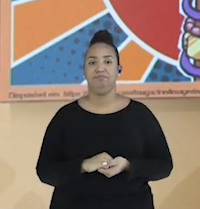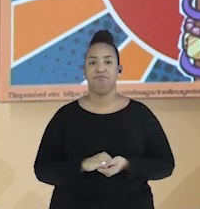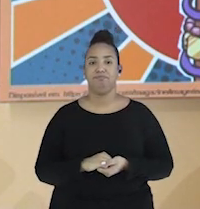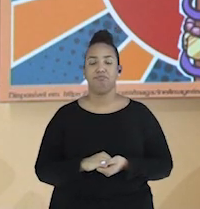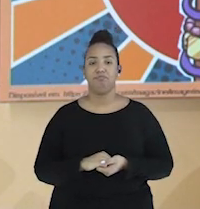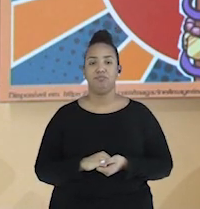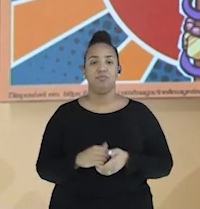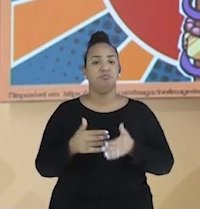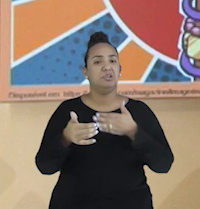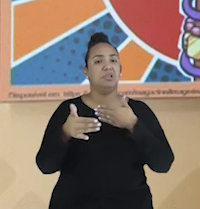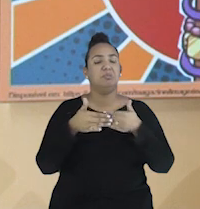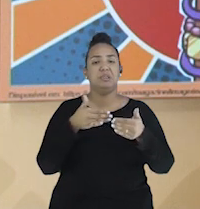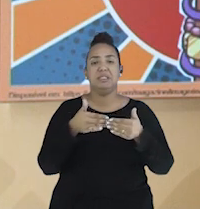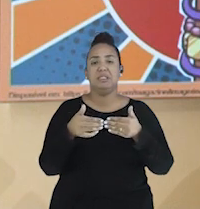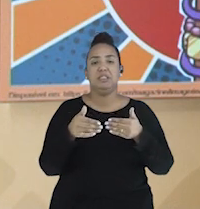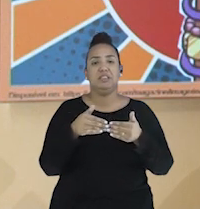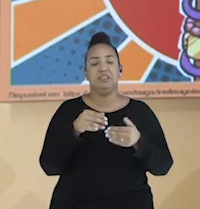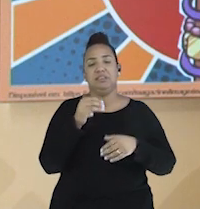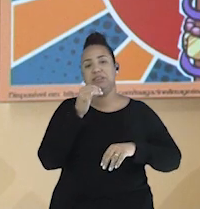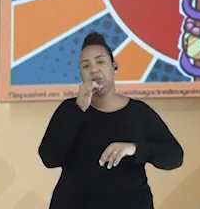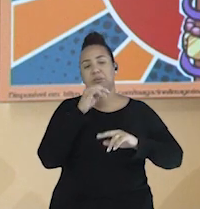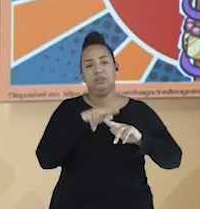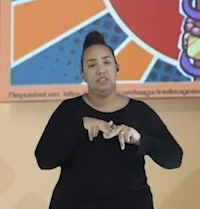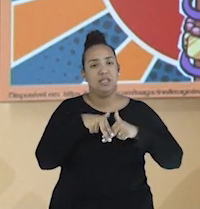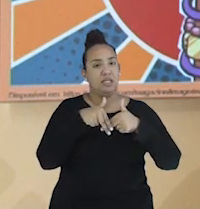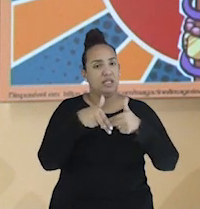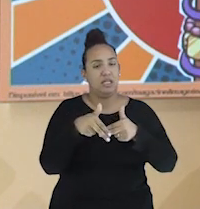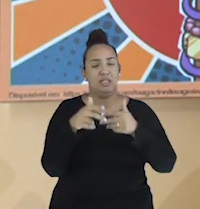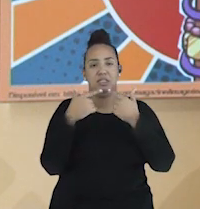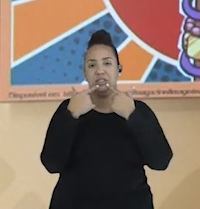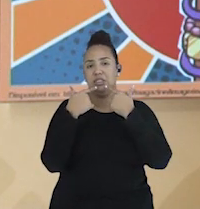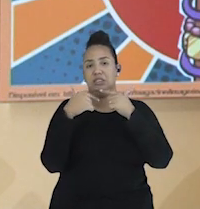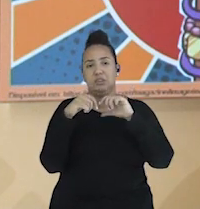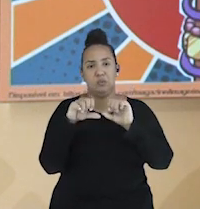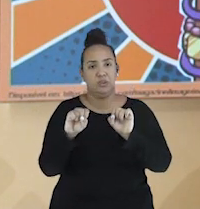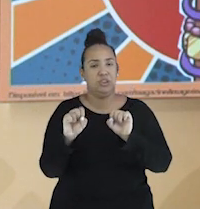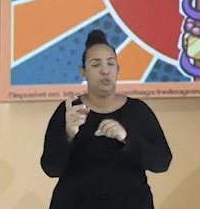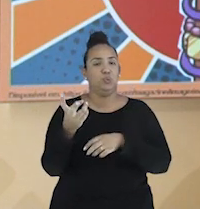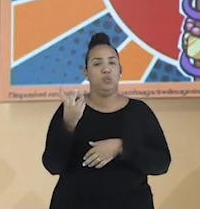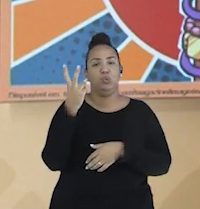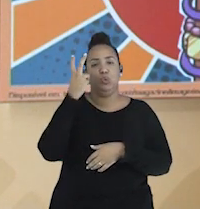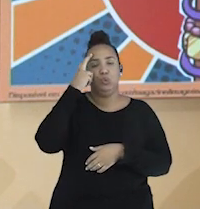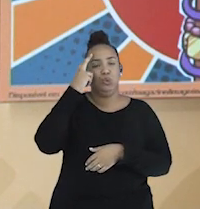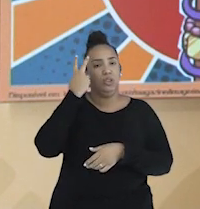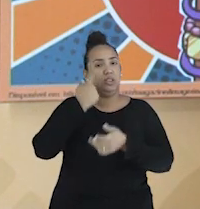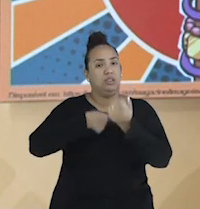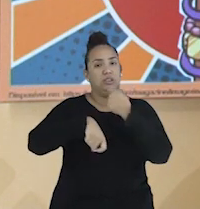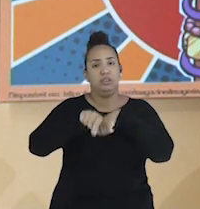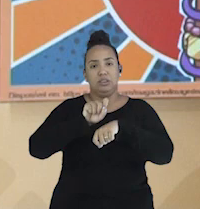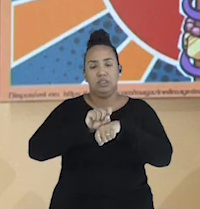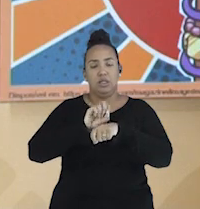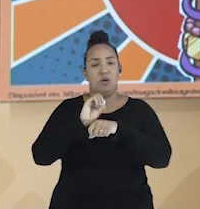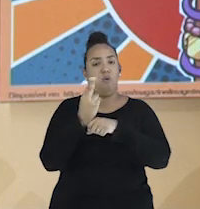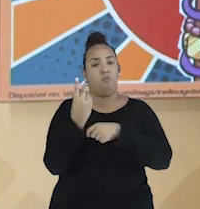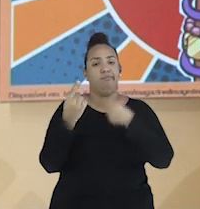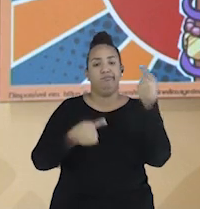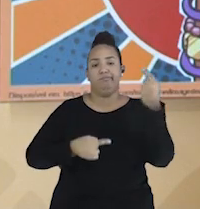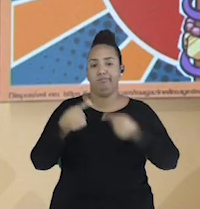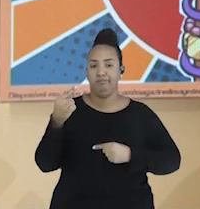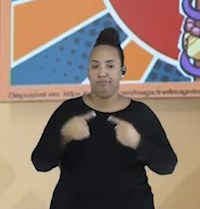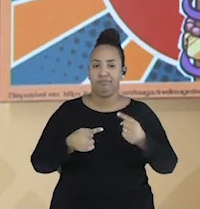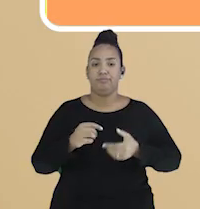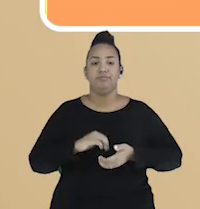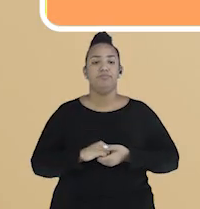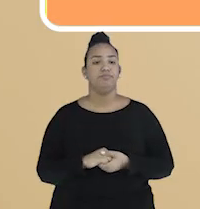de divisões nacionais, étnicas, linguísticas, culturais, econômicas ou